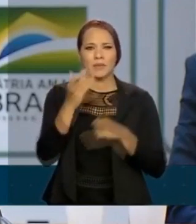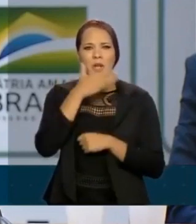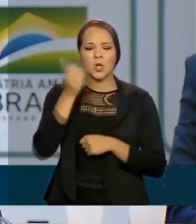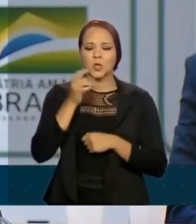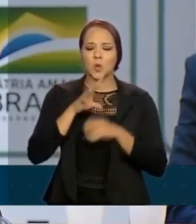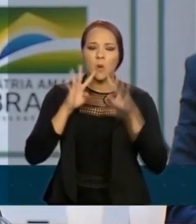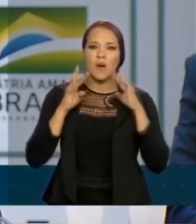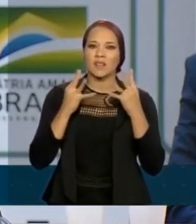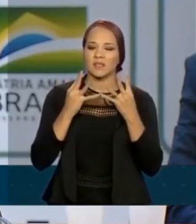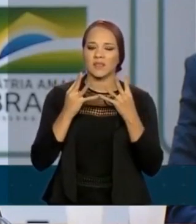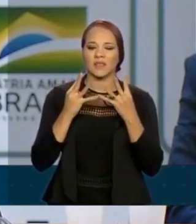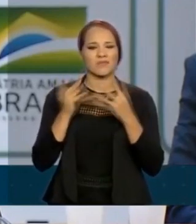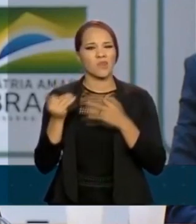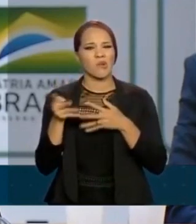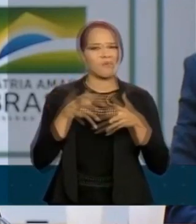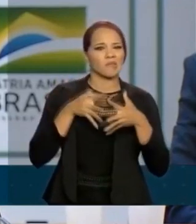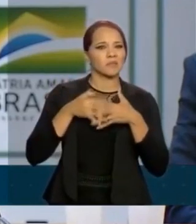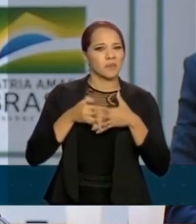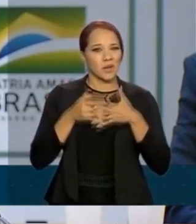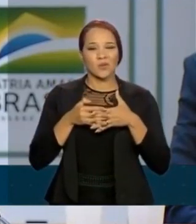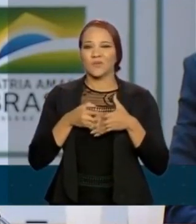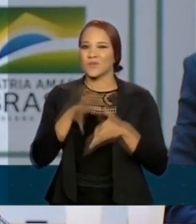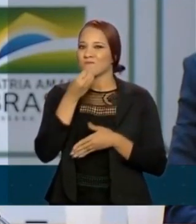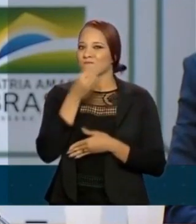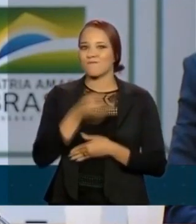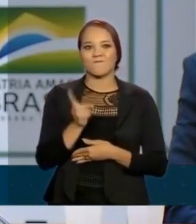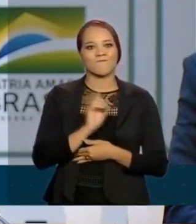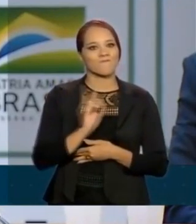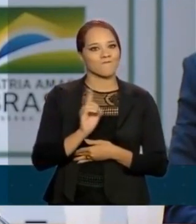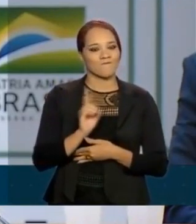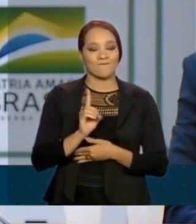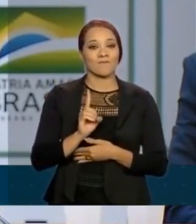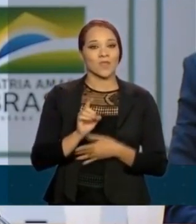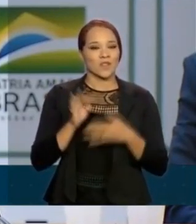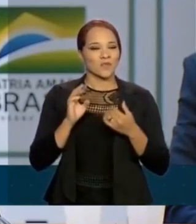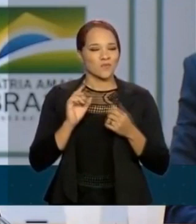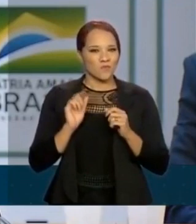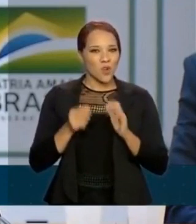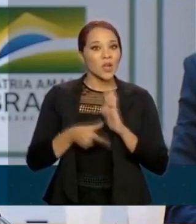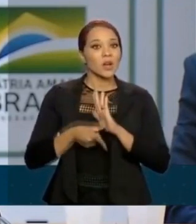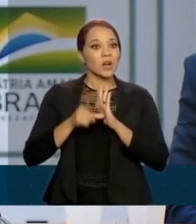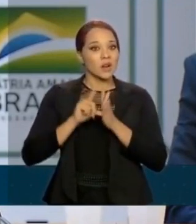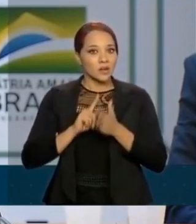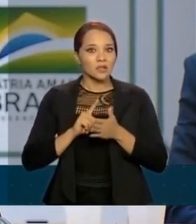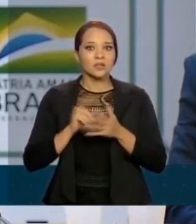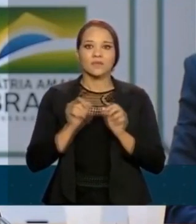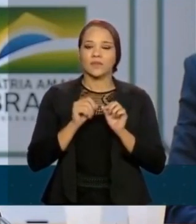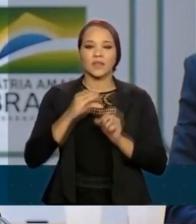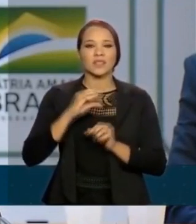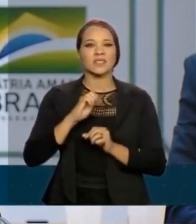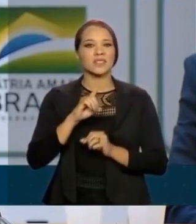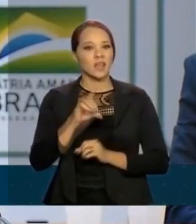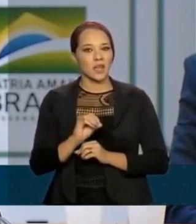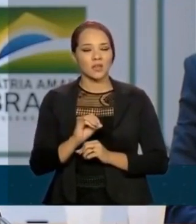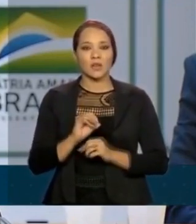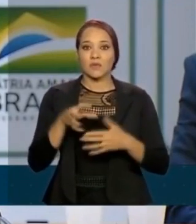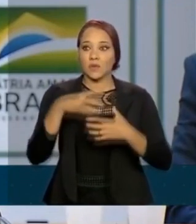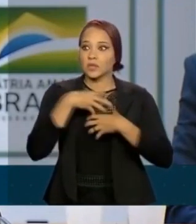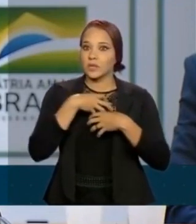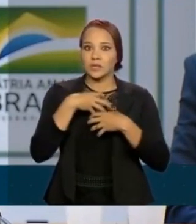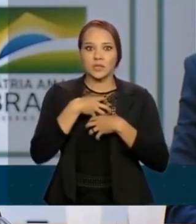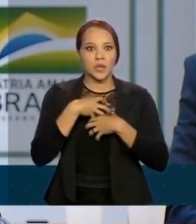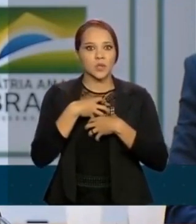negócio de quarentena. Ficou muito desarrumado, não ficou bom. Foi precipitado, foi cedo. Foi uma sensação